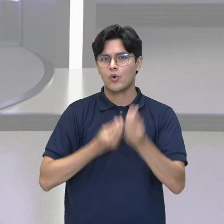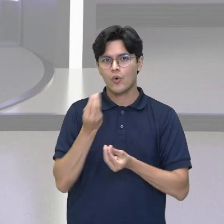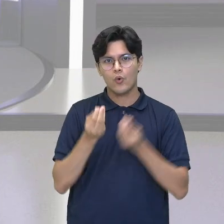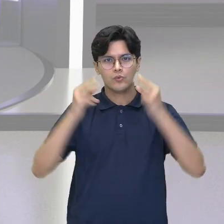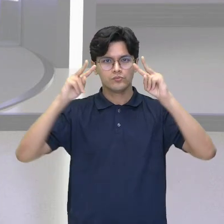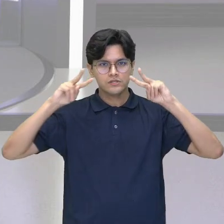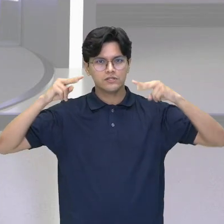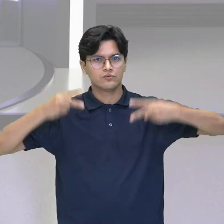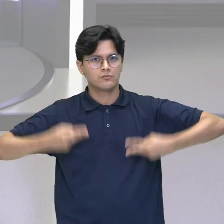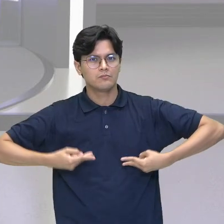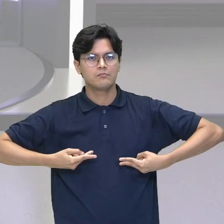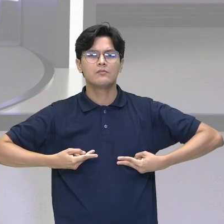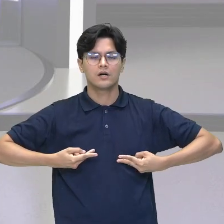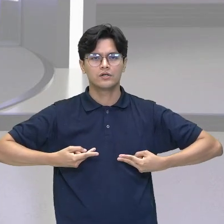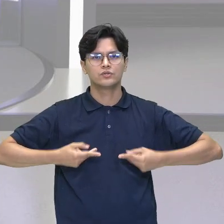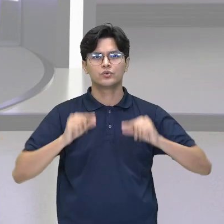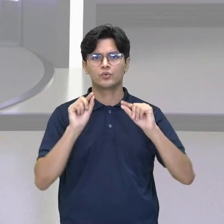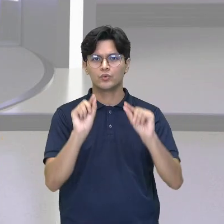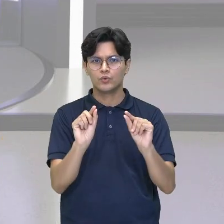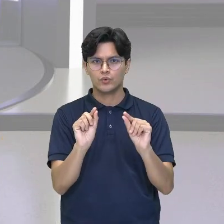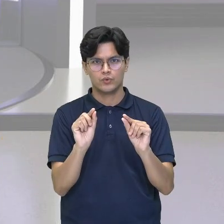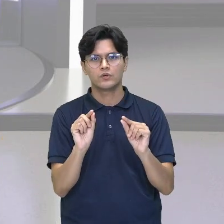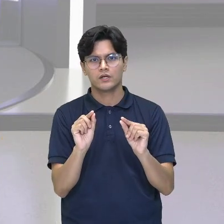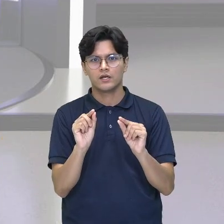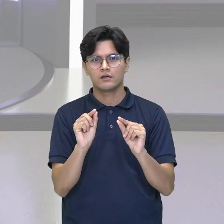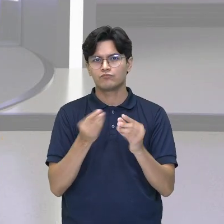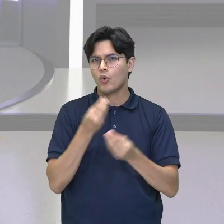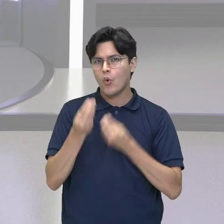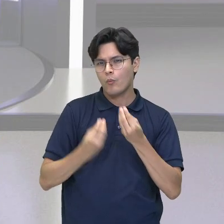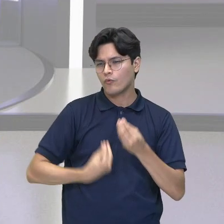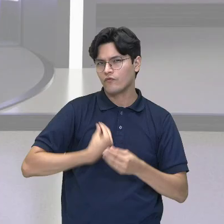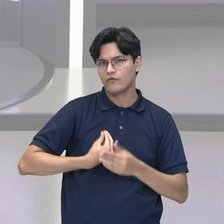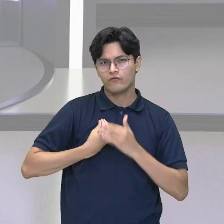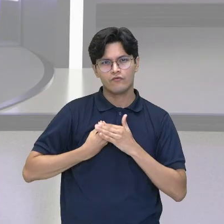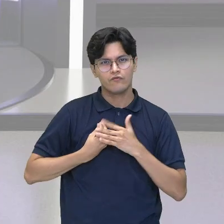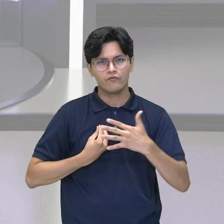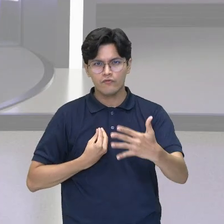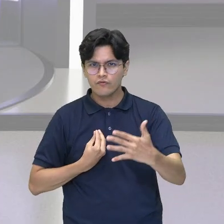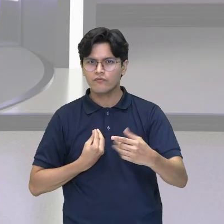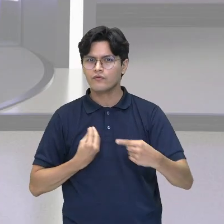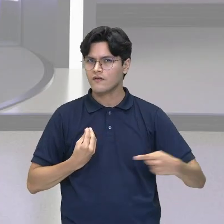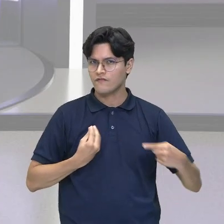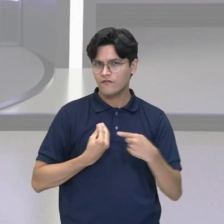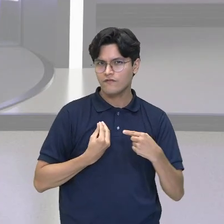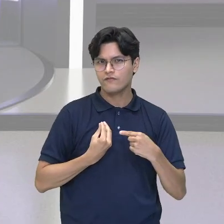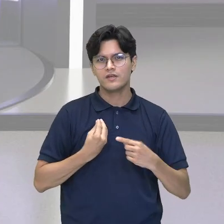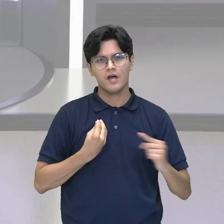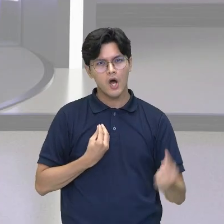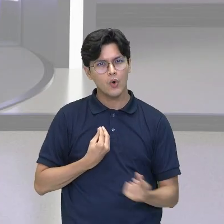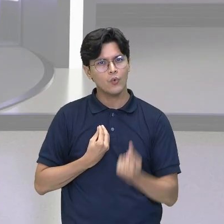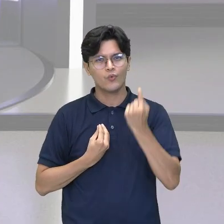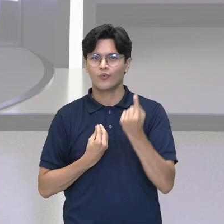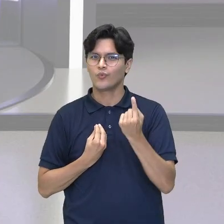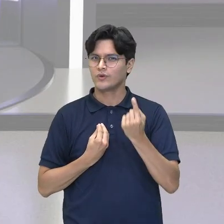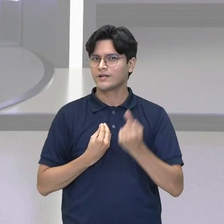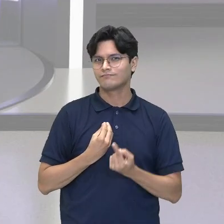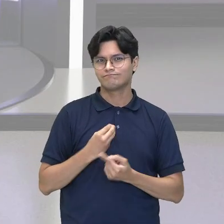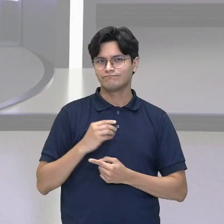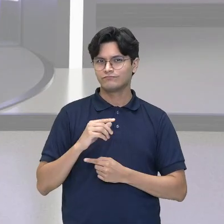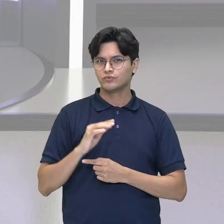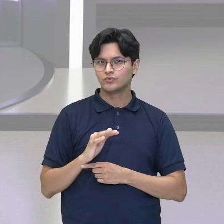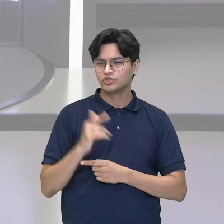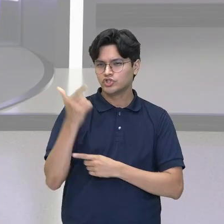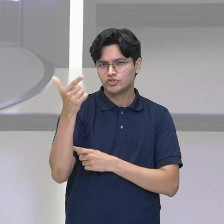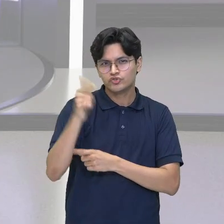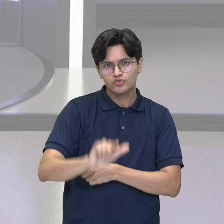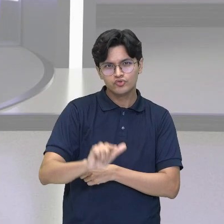coisas e lições no decorrer dessa vida. Uma vida que é única, que é irrepetível e ao mesmo tempo que é